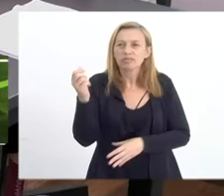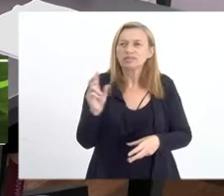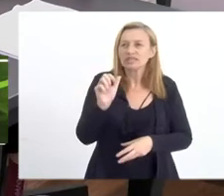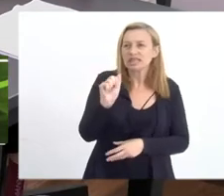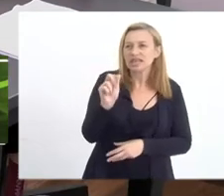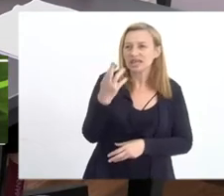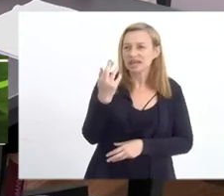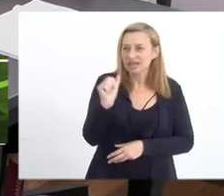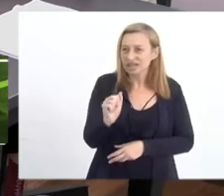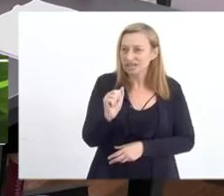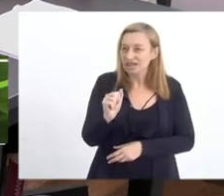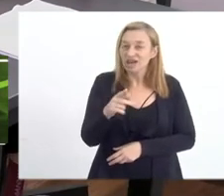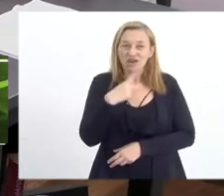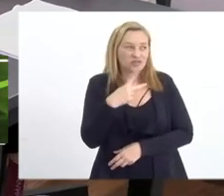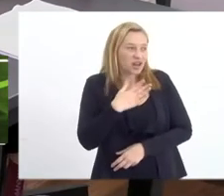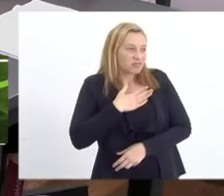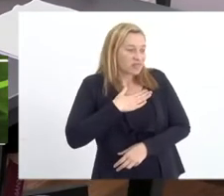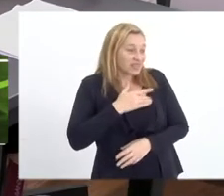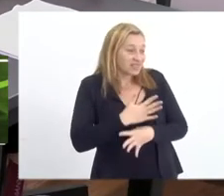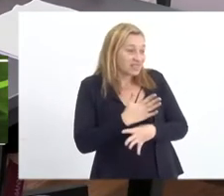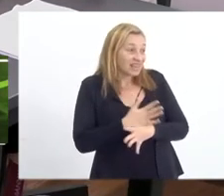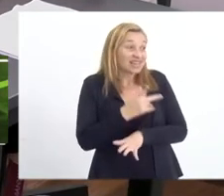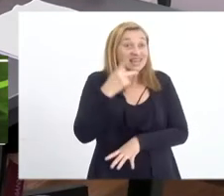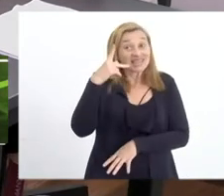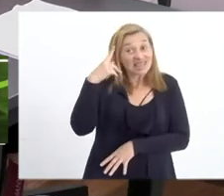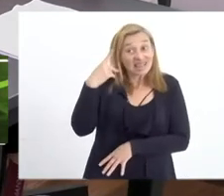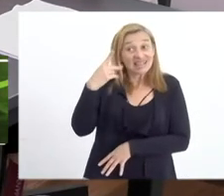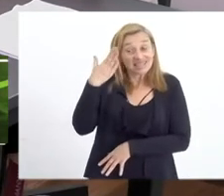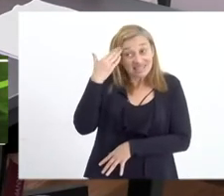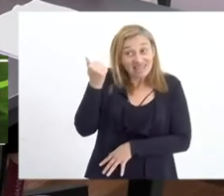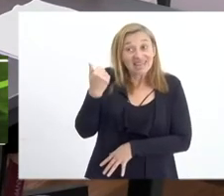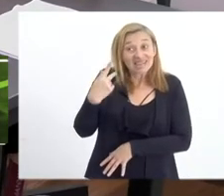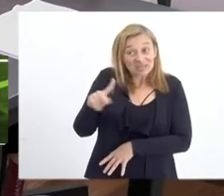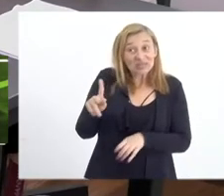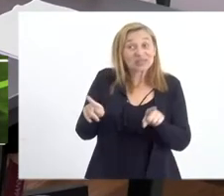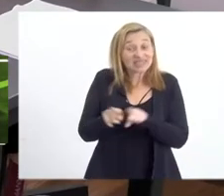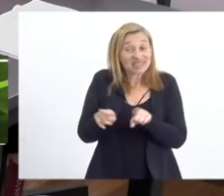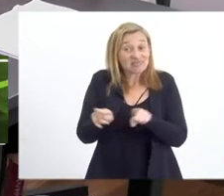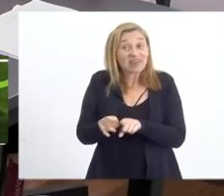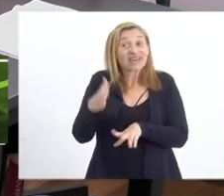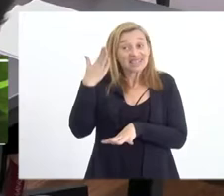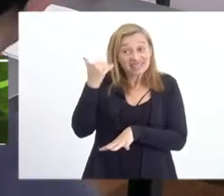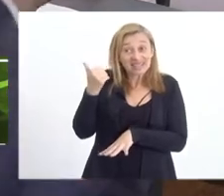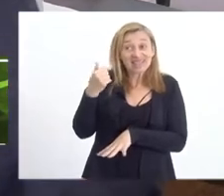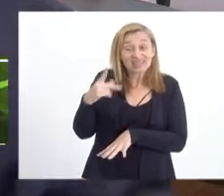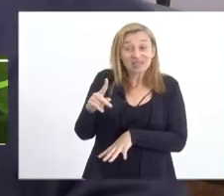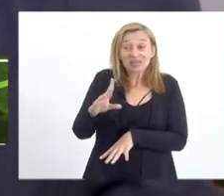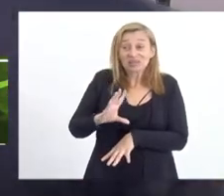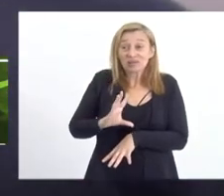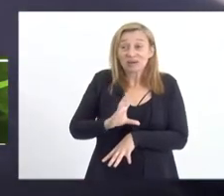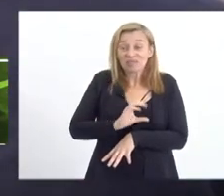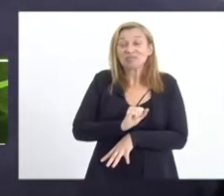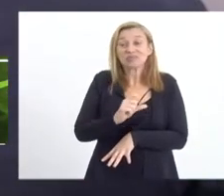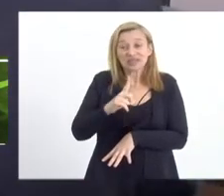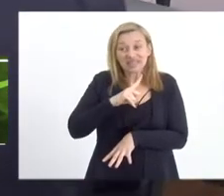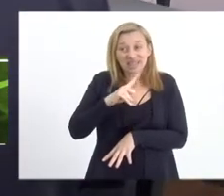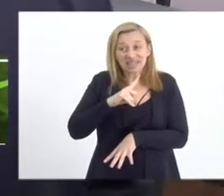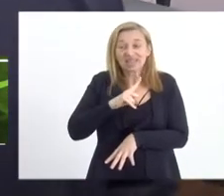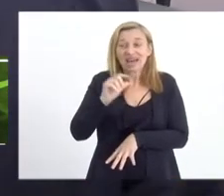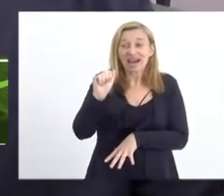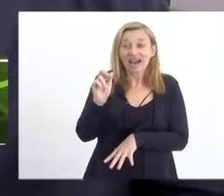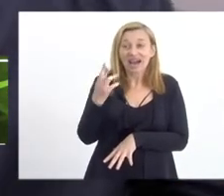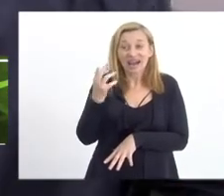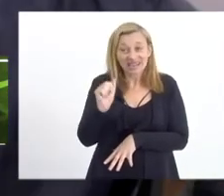dos Reis, eu trato assim a minha cidade, eu sei que é a sua menina dos olhos também, sei da sua participação afinco em relação a